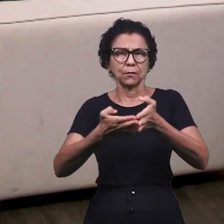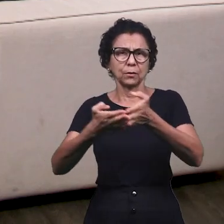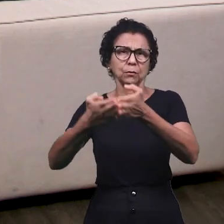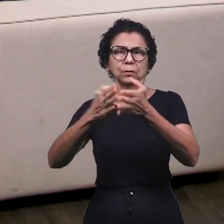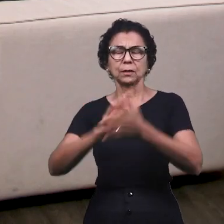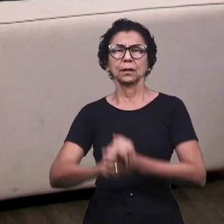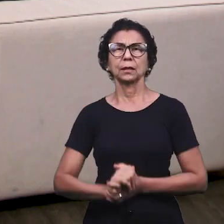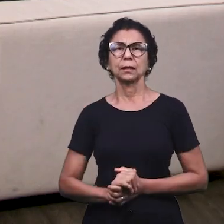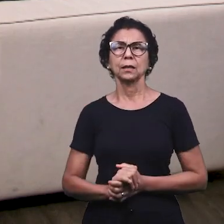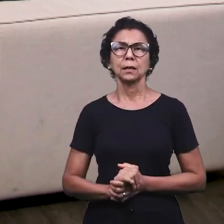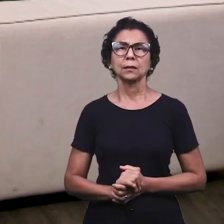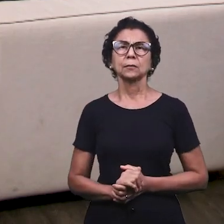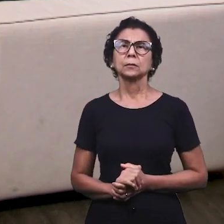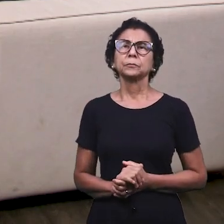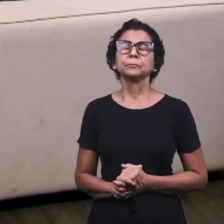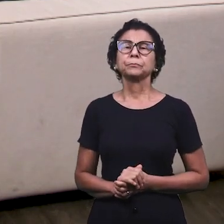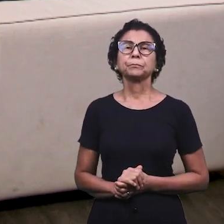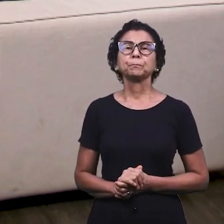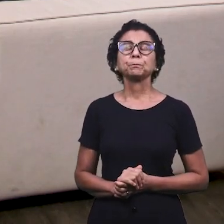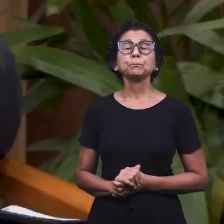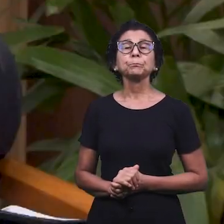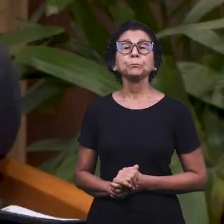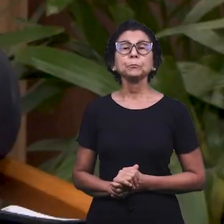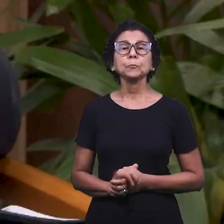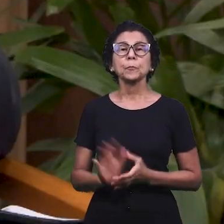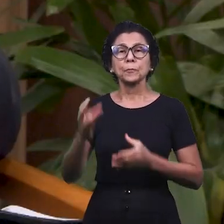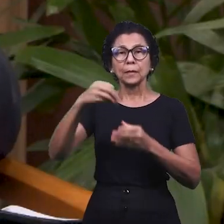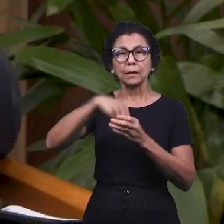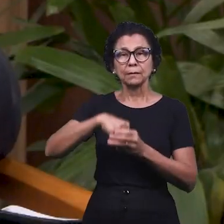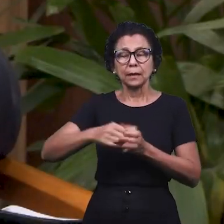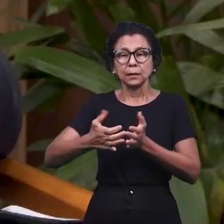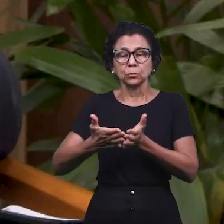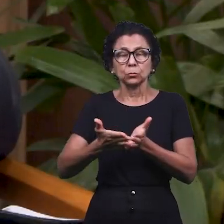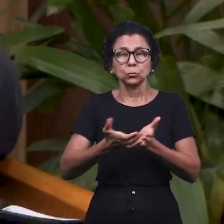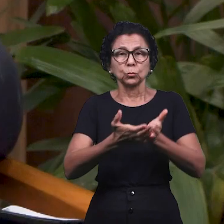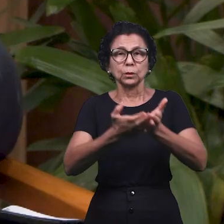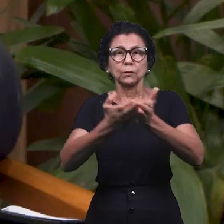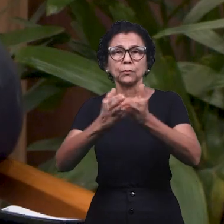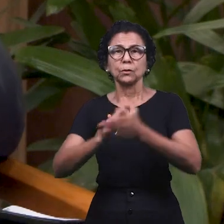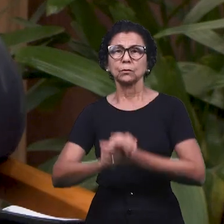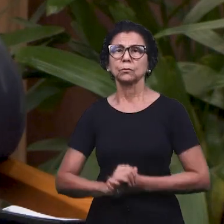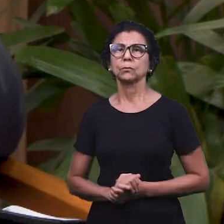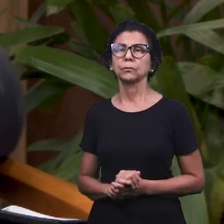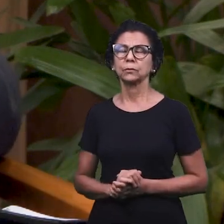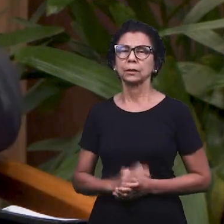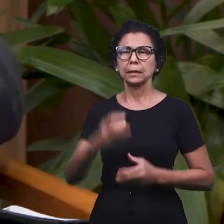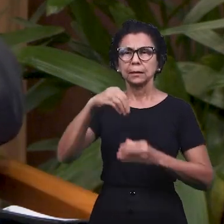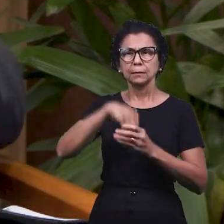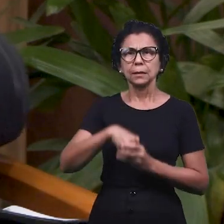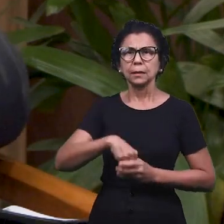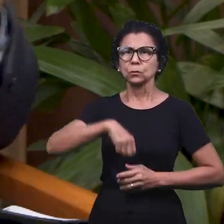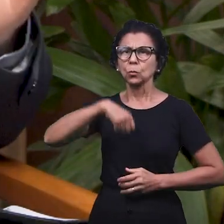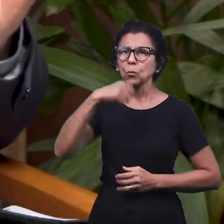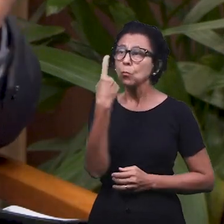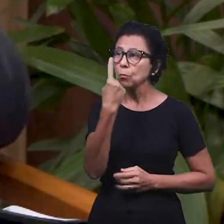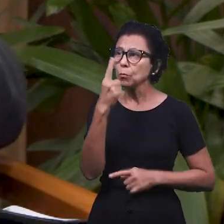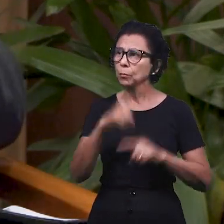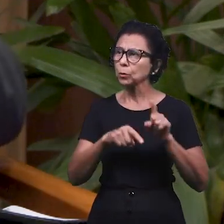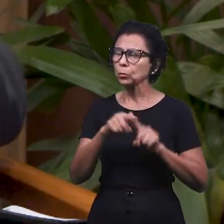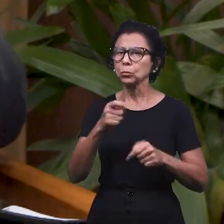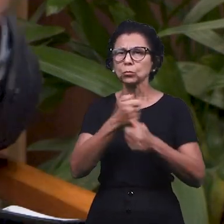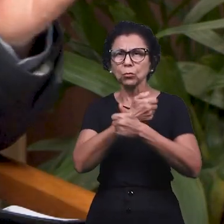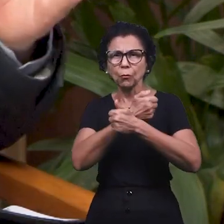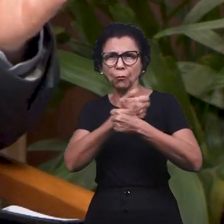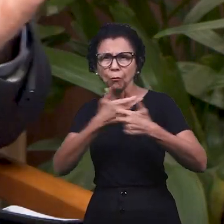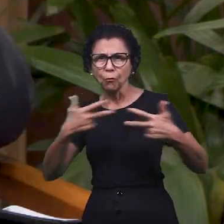Esse container, ele vem um produto de um fornecedor só um produto só ou pode vir vários produtos